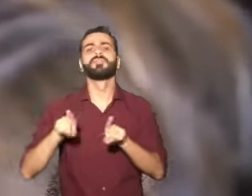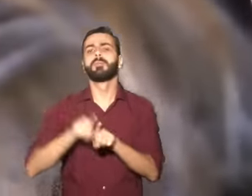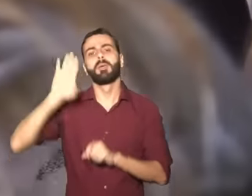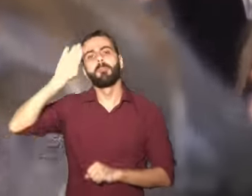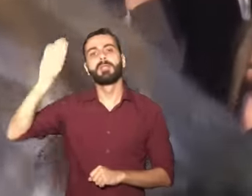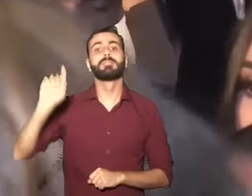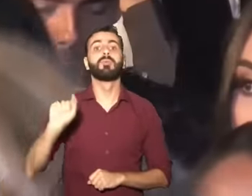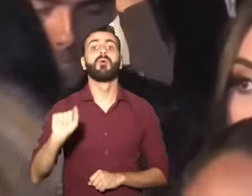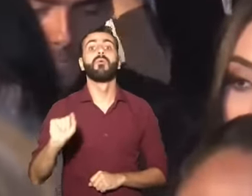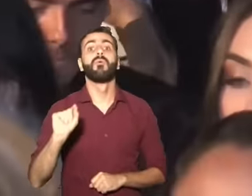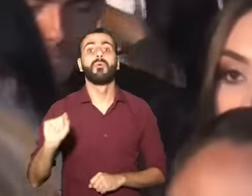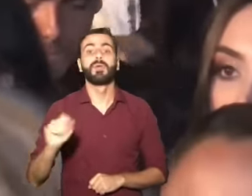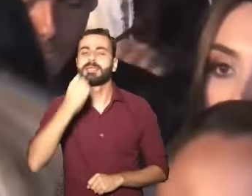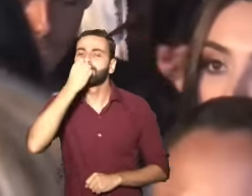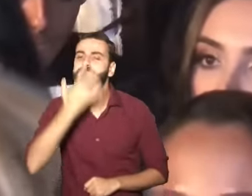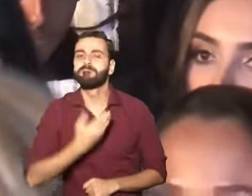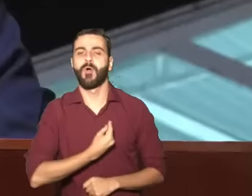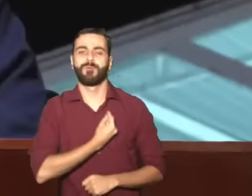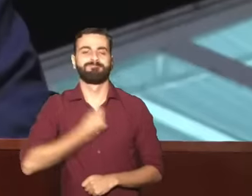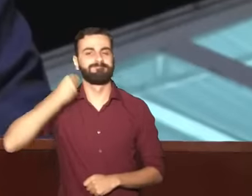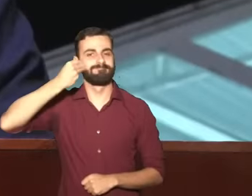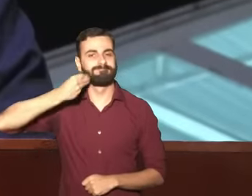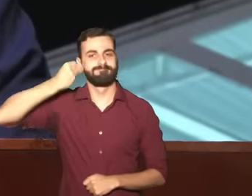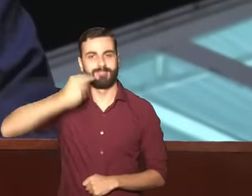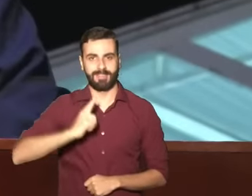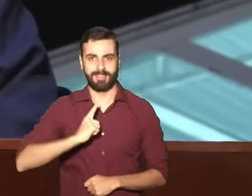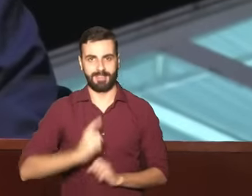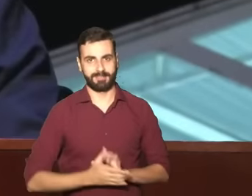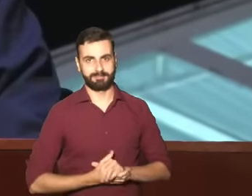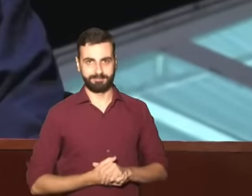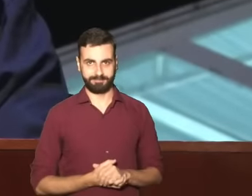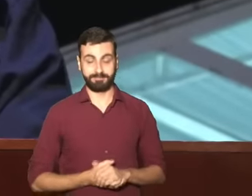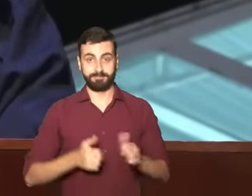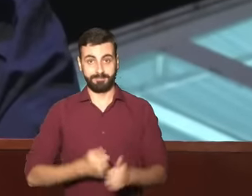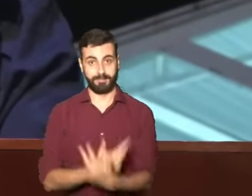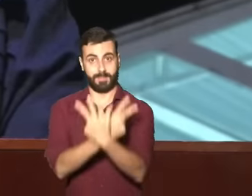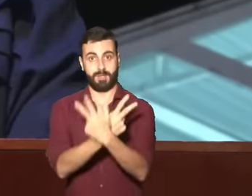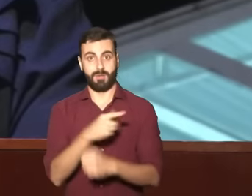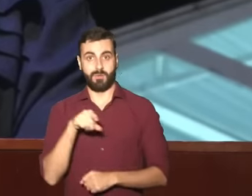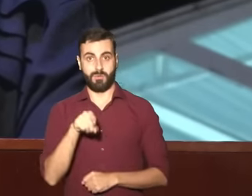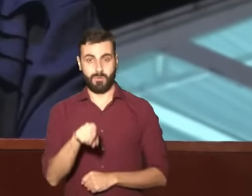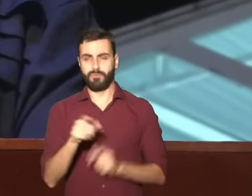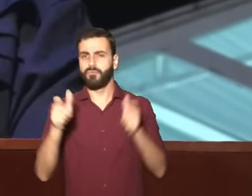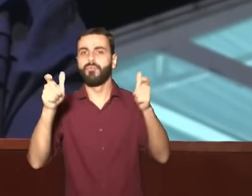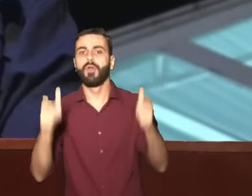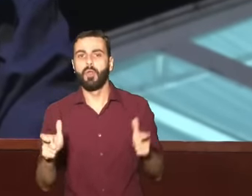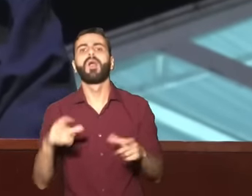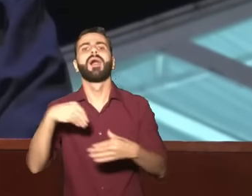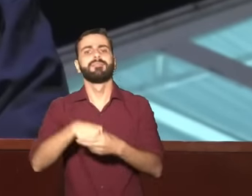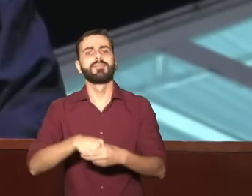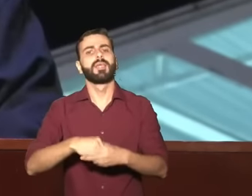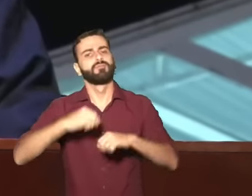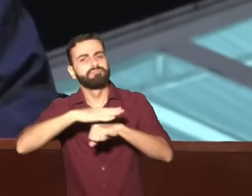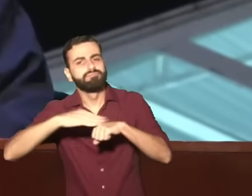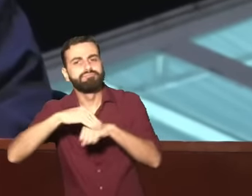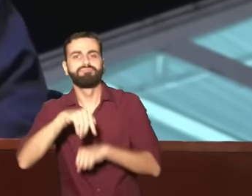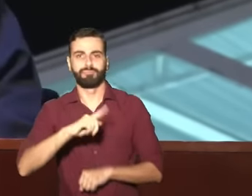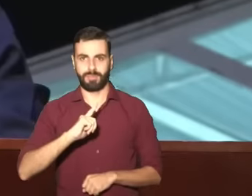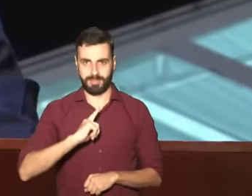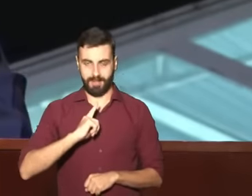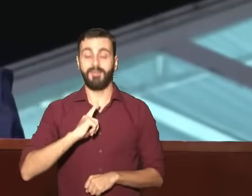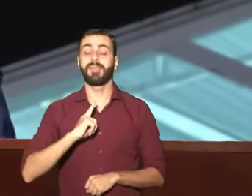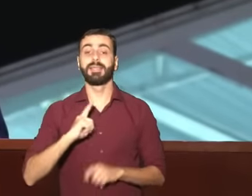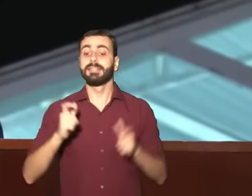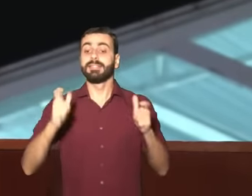de tudo, bem vivida. A UFV é um lugar de acolhimento. E